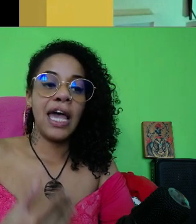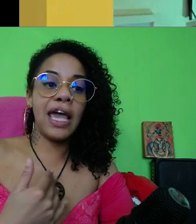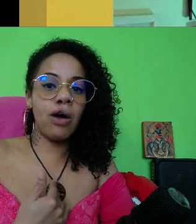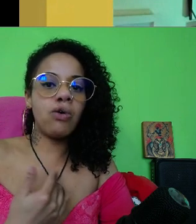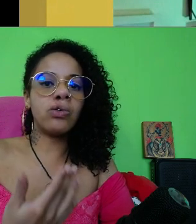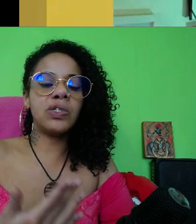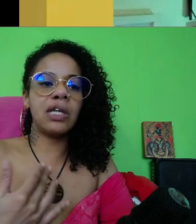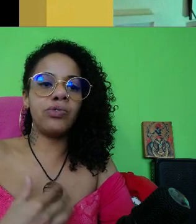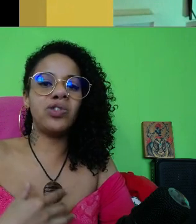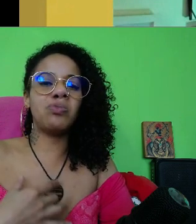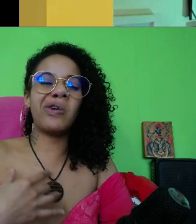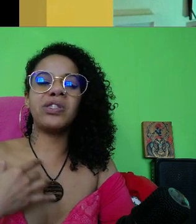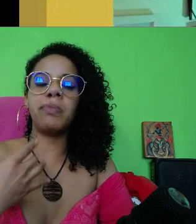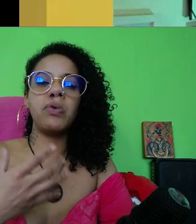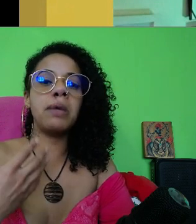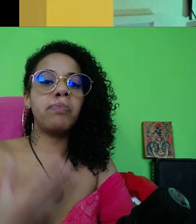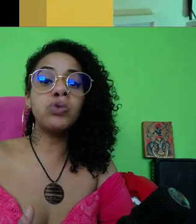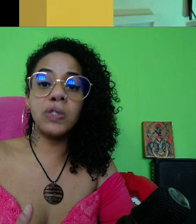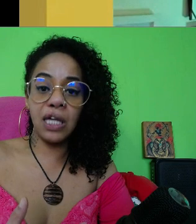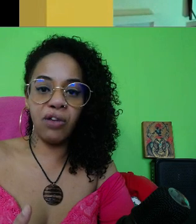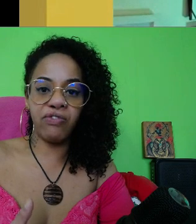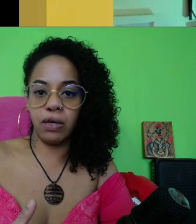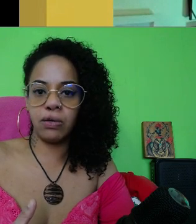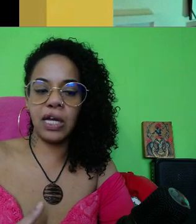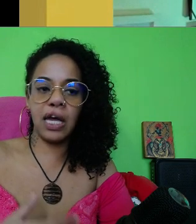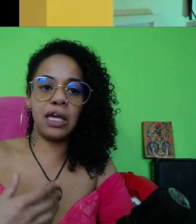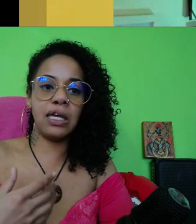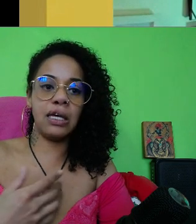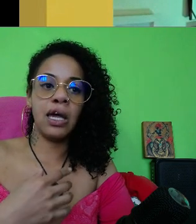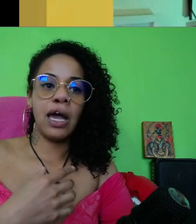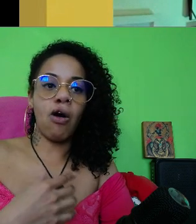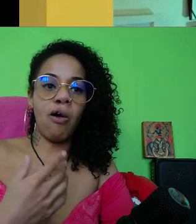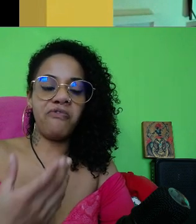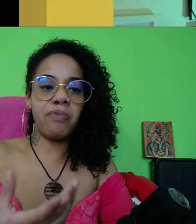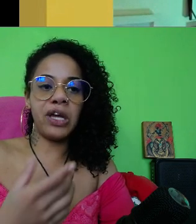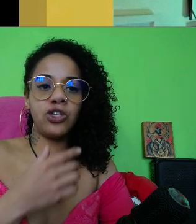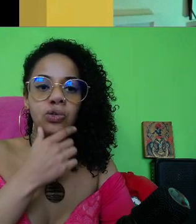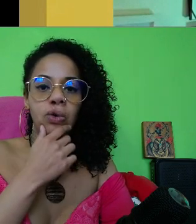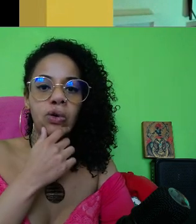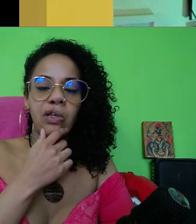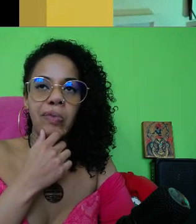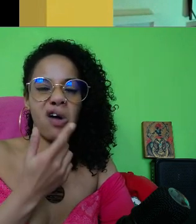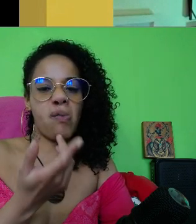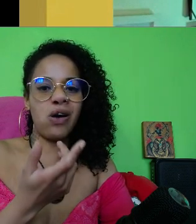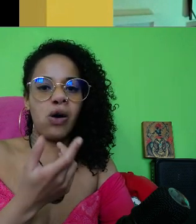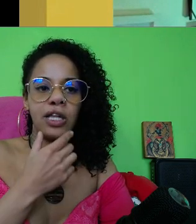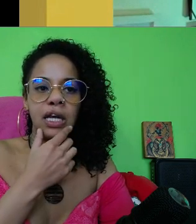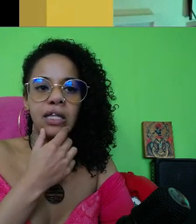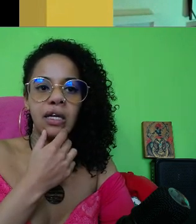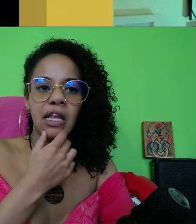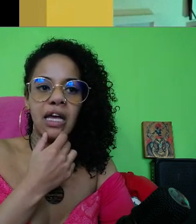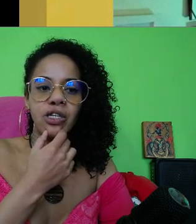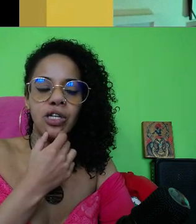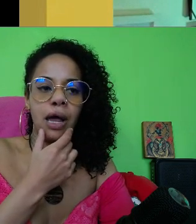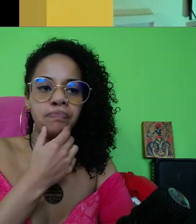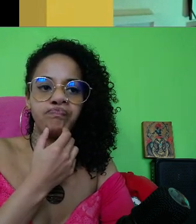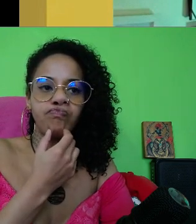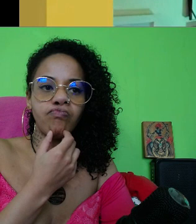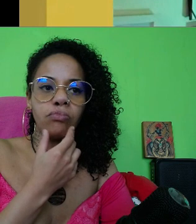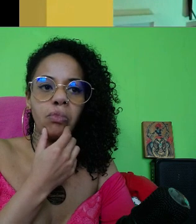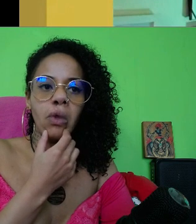abordado eu considero isso uma coisa meio impulsiva né e obviamente eu tô também é uma cota na internet